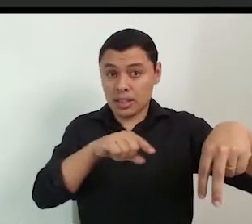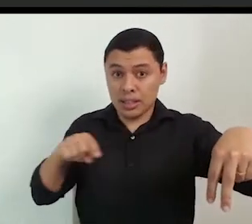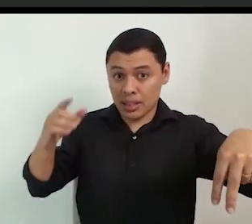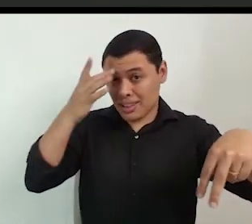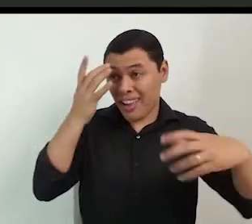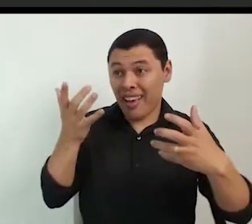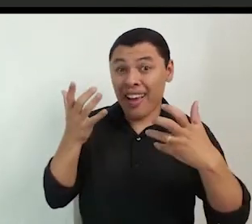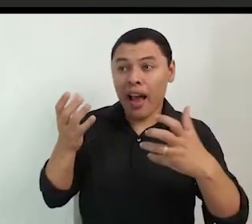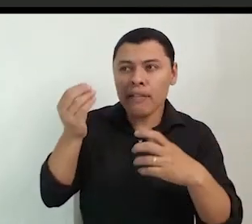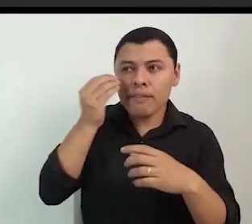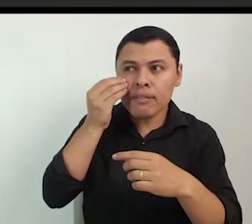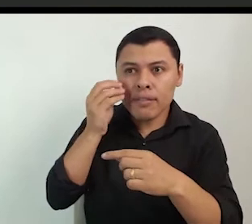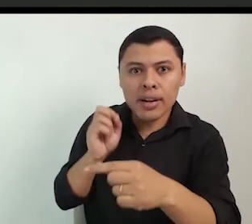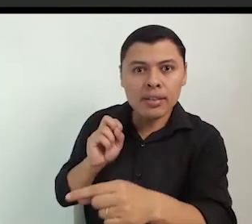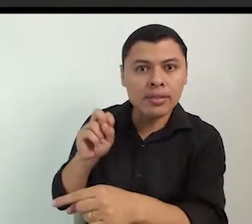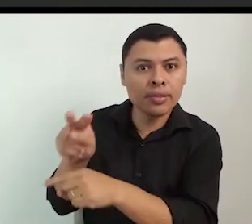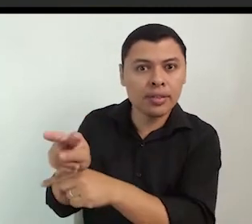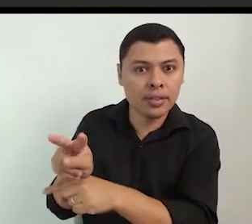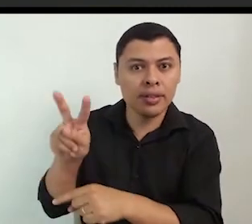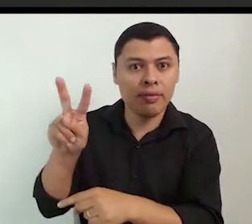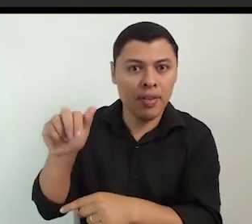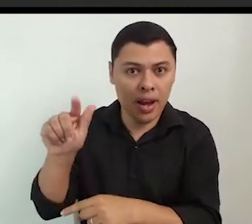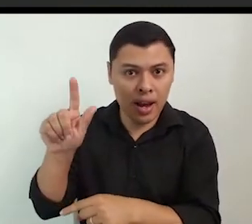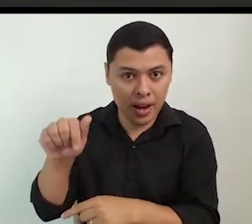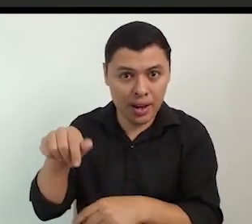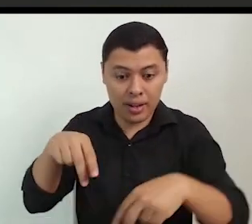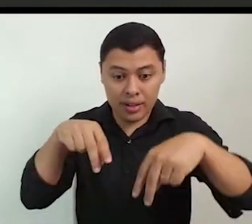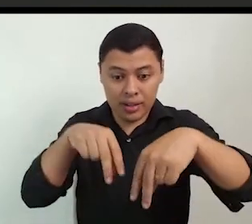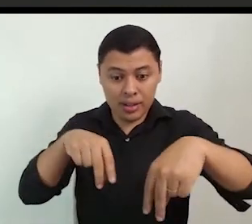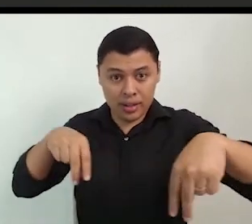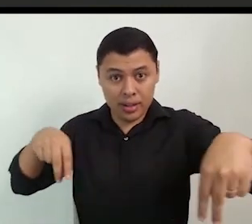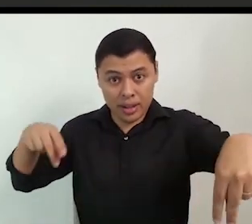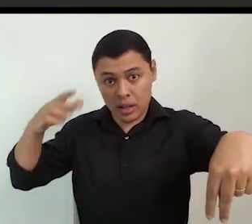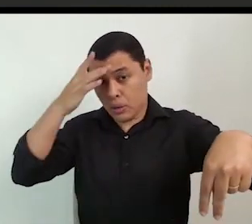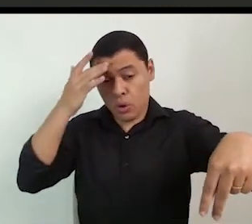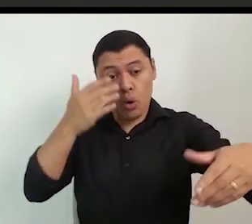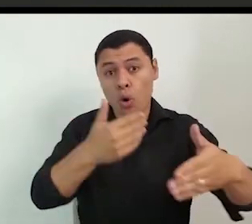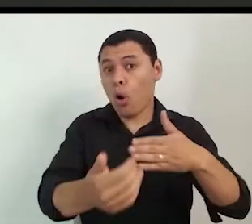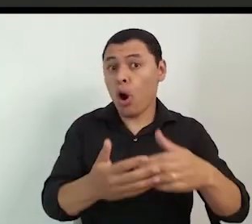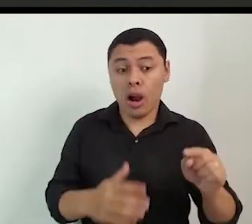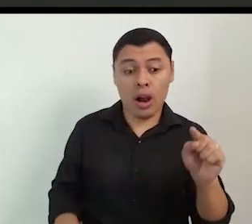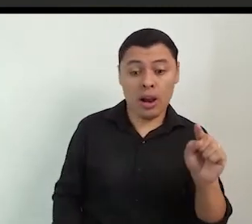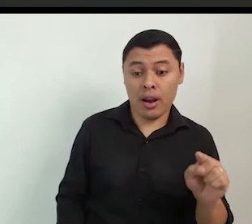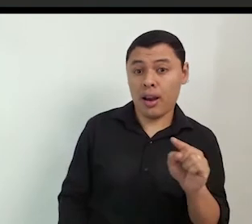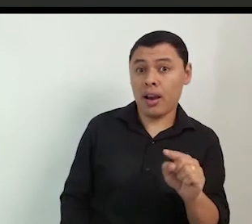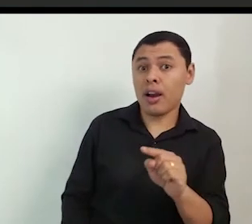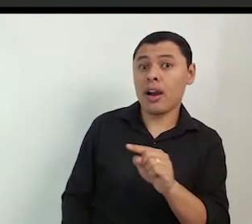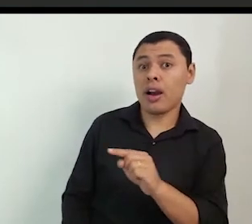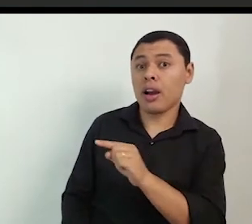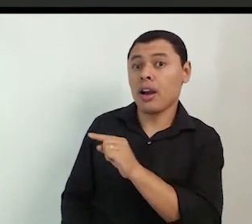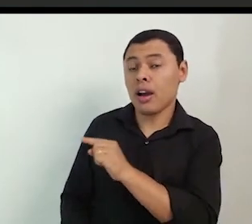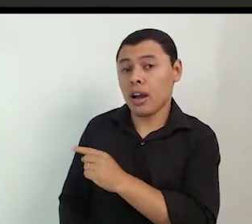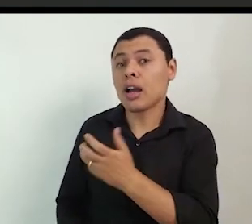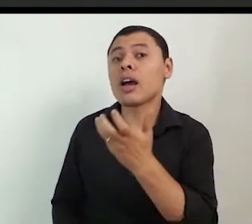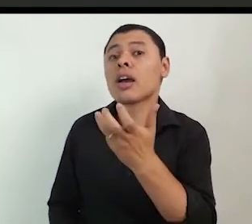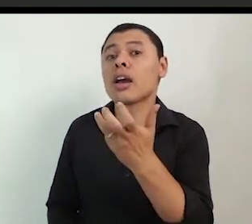na condição de se candidatar à sua vaga, veja bem, ela está se colocando